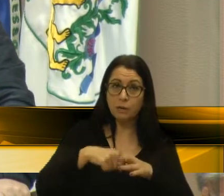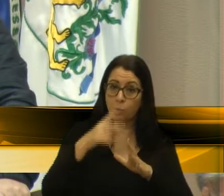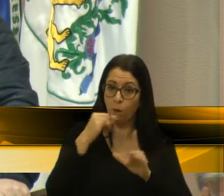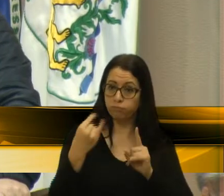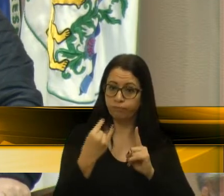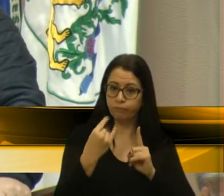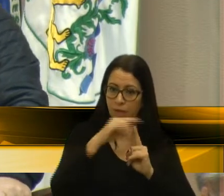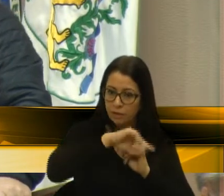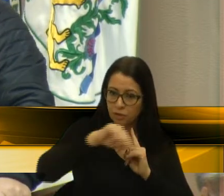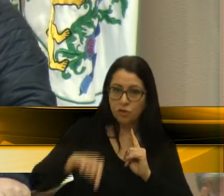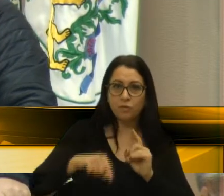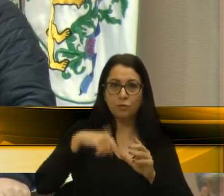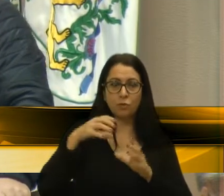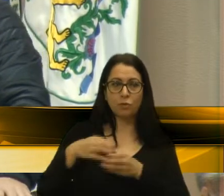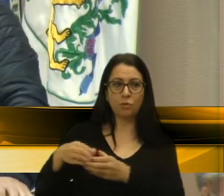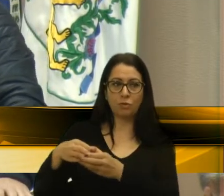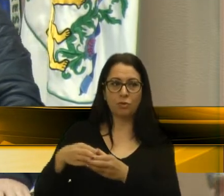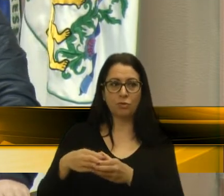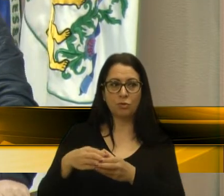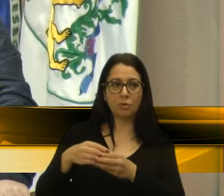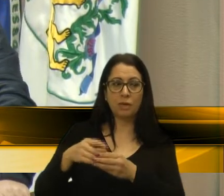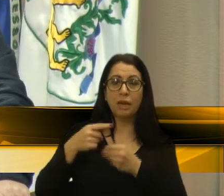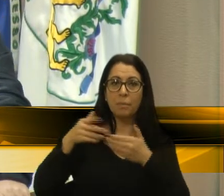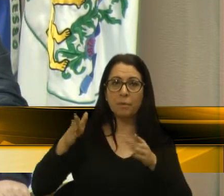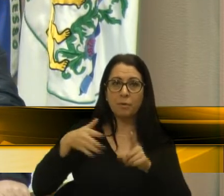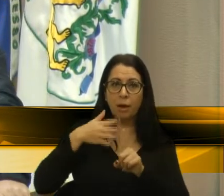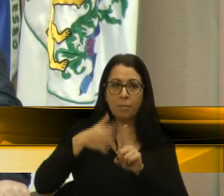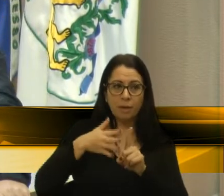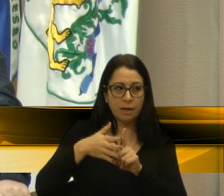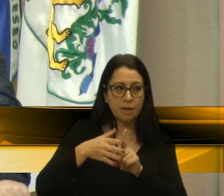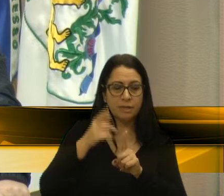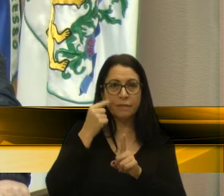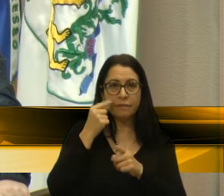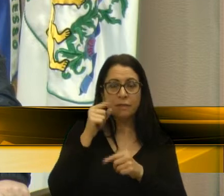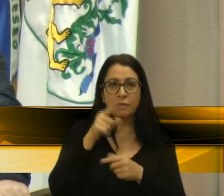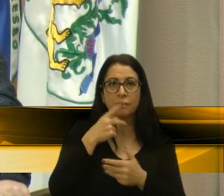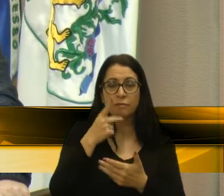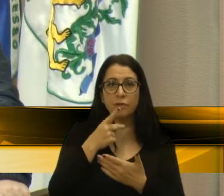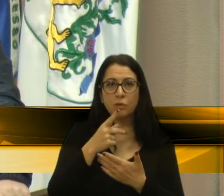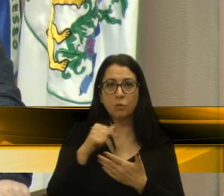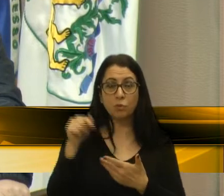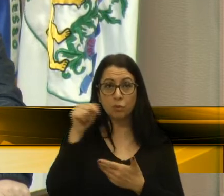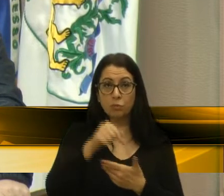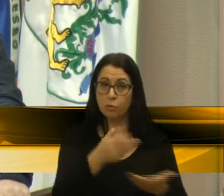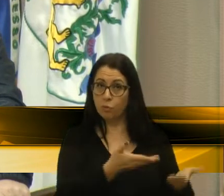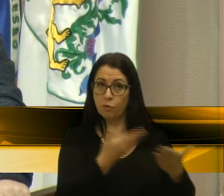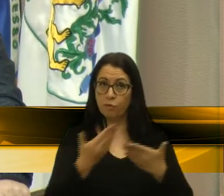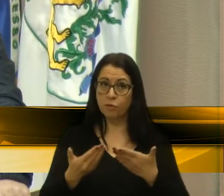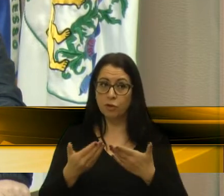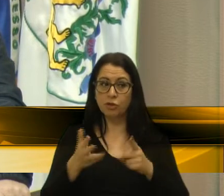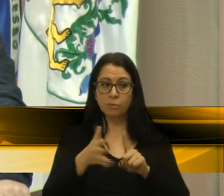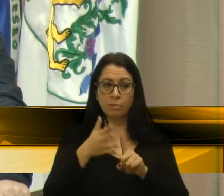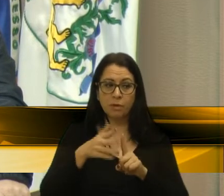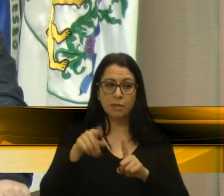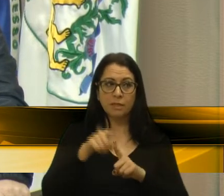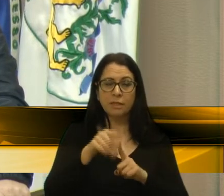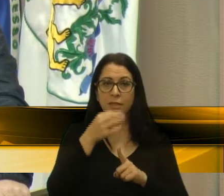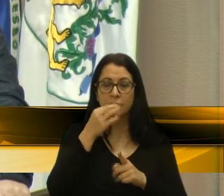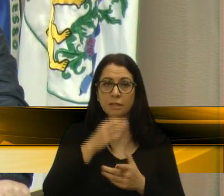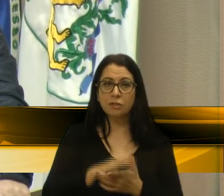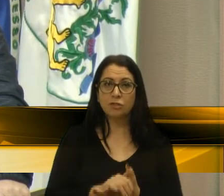turístico. Ela abriu a sua palestra, vereador Frisso, dizendo que ela, quando recebeu o convite para vir palestrar em Caxias,